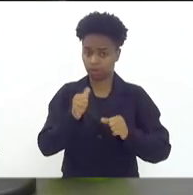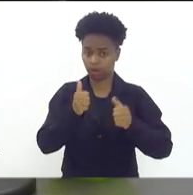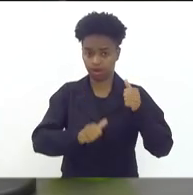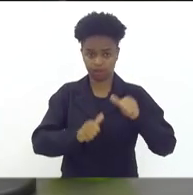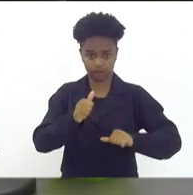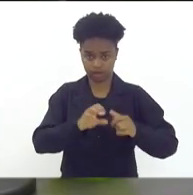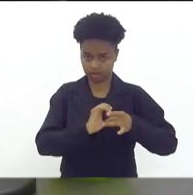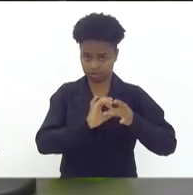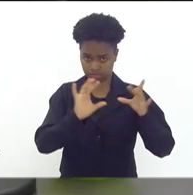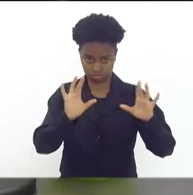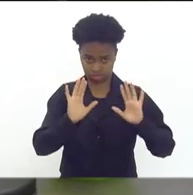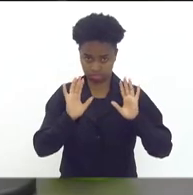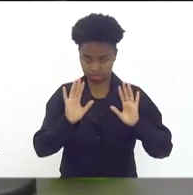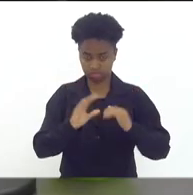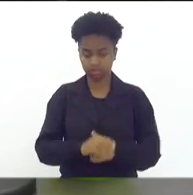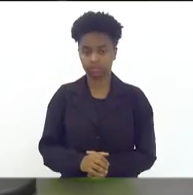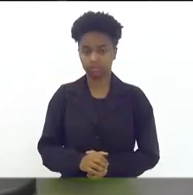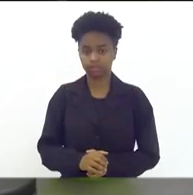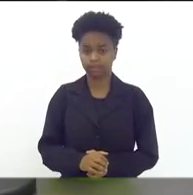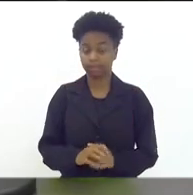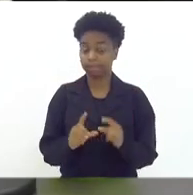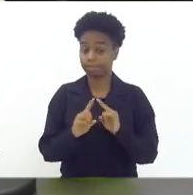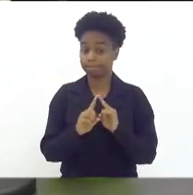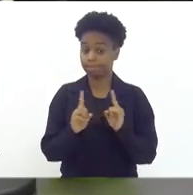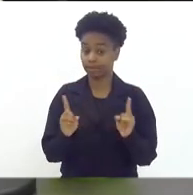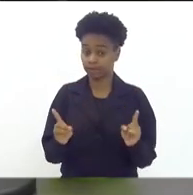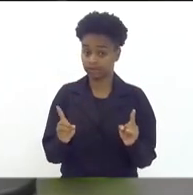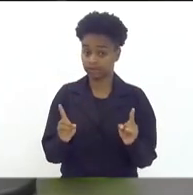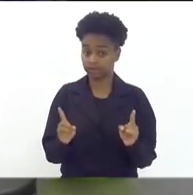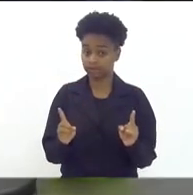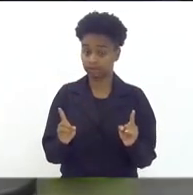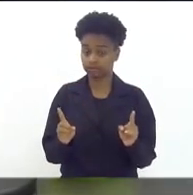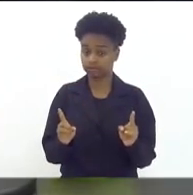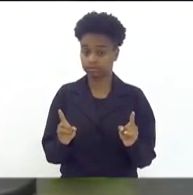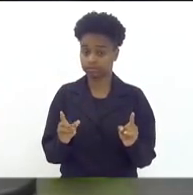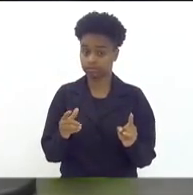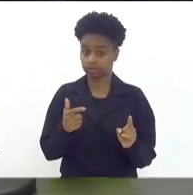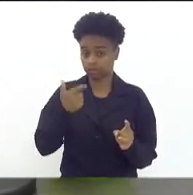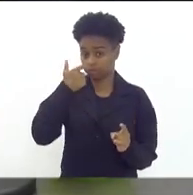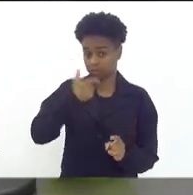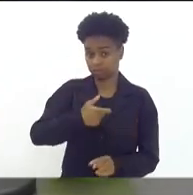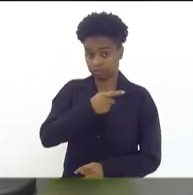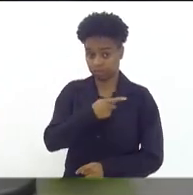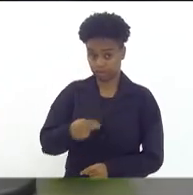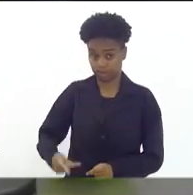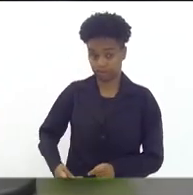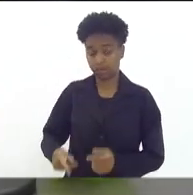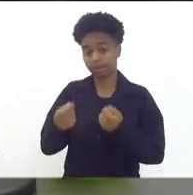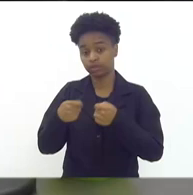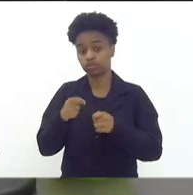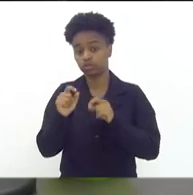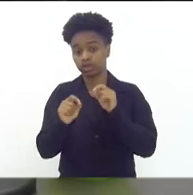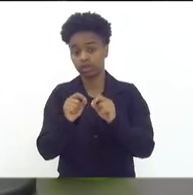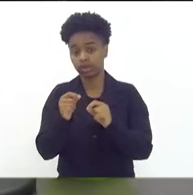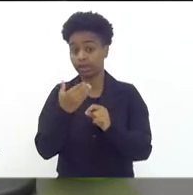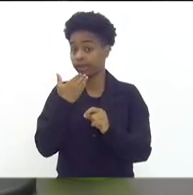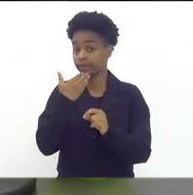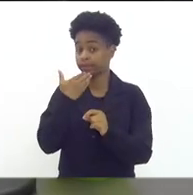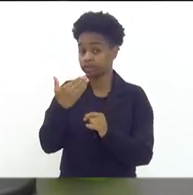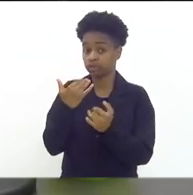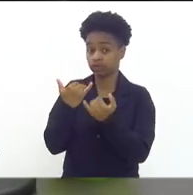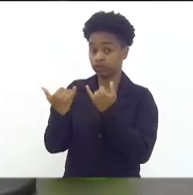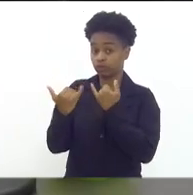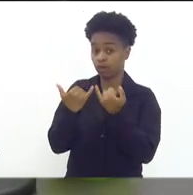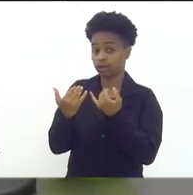Tá mas é a mim como como presidente cabe o quê cobrar que a informação